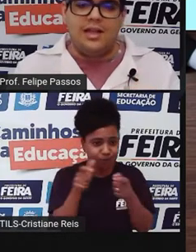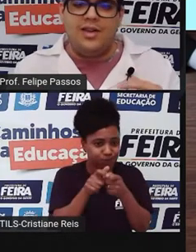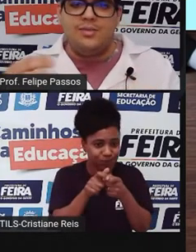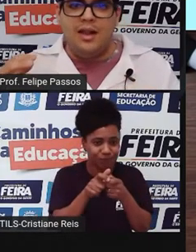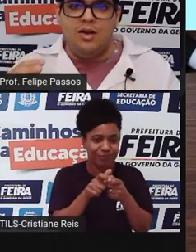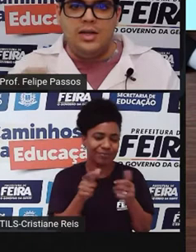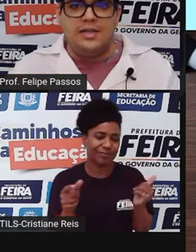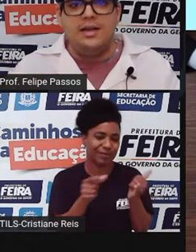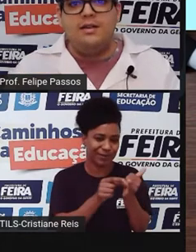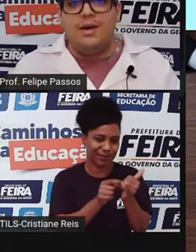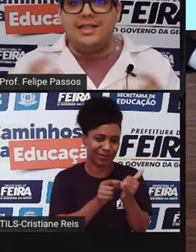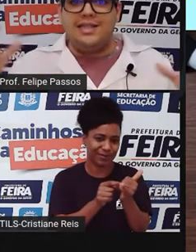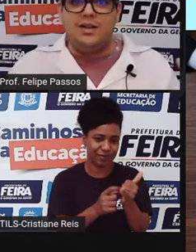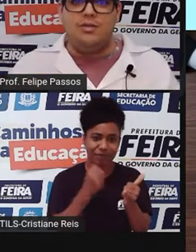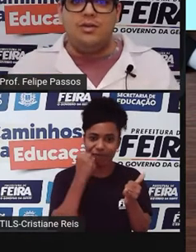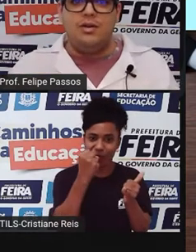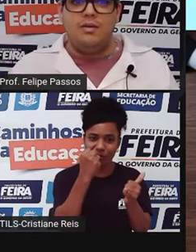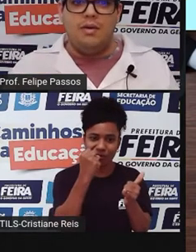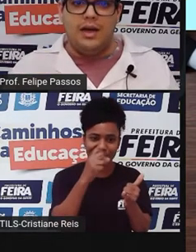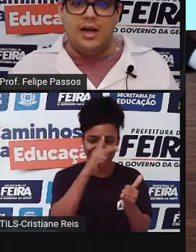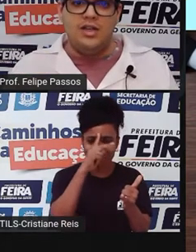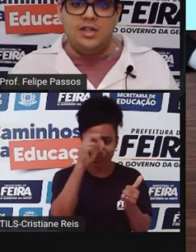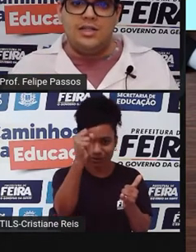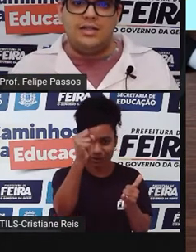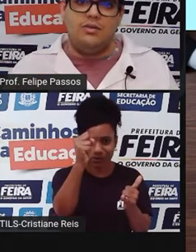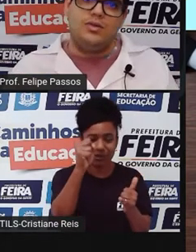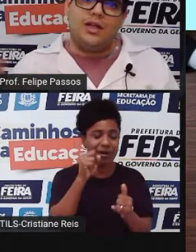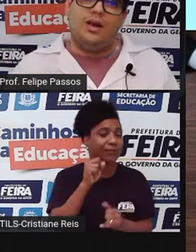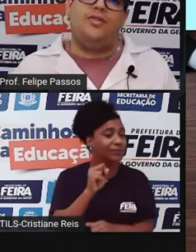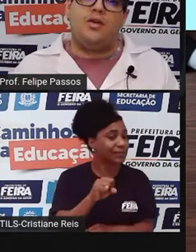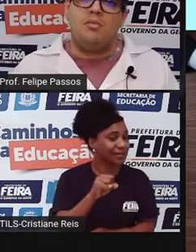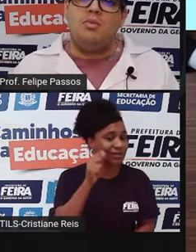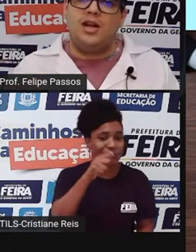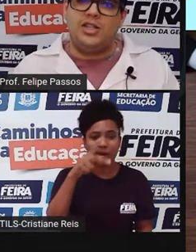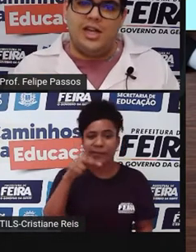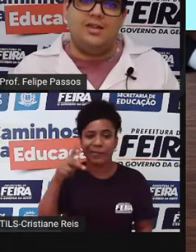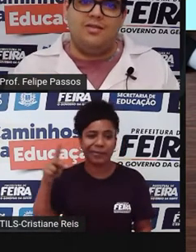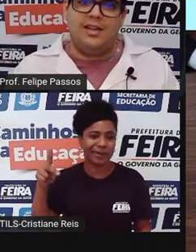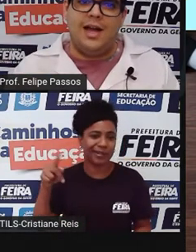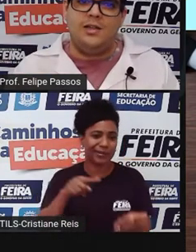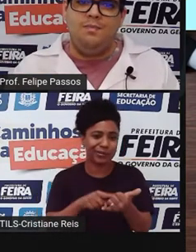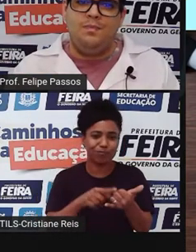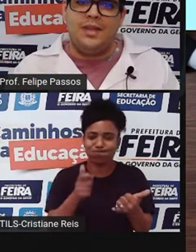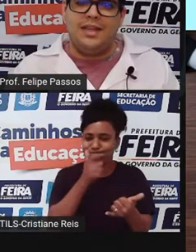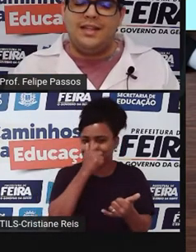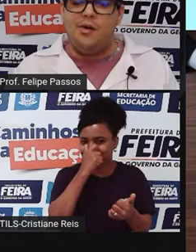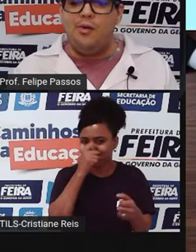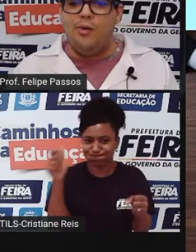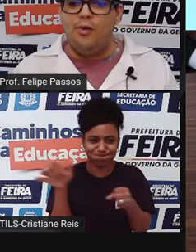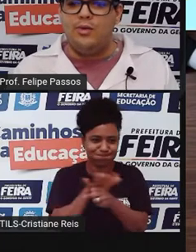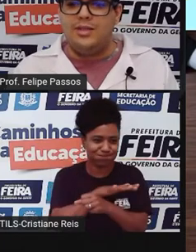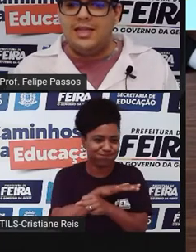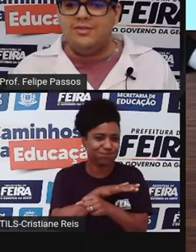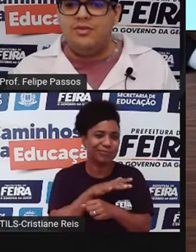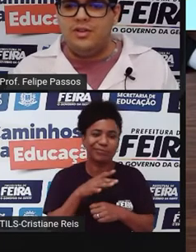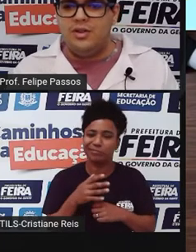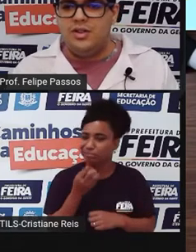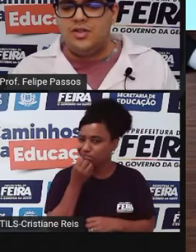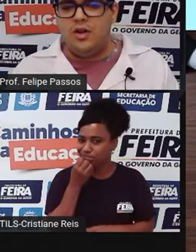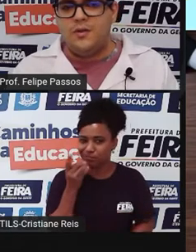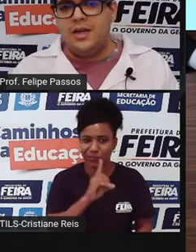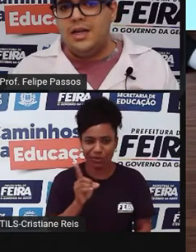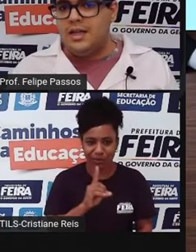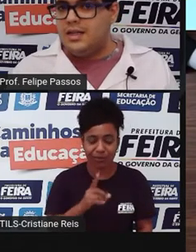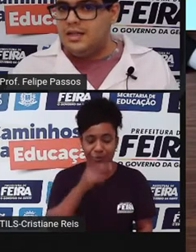aplicativos cada vez melhores, mas que são grandes, o celular fica com a memória cheia, não é verdade? Então, os desenvolvedores